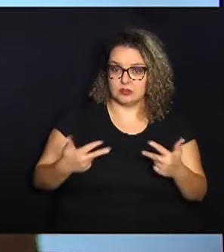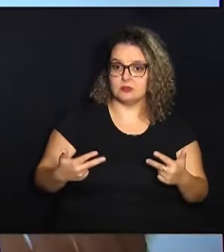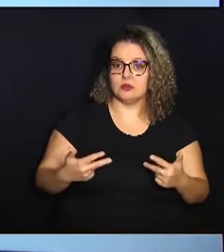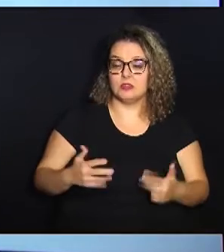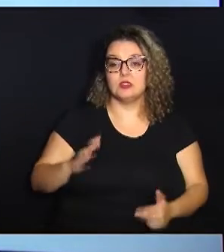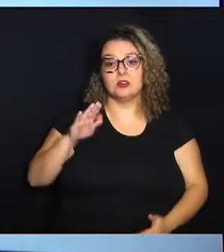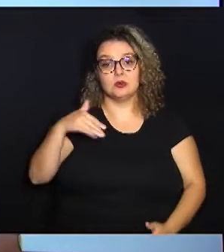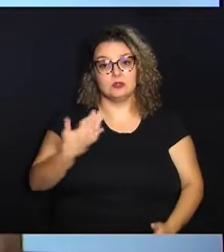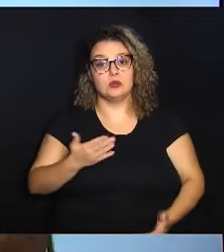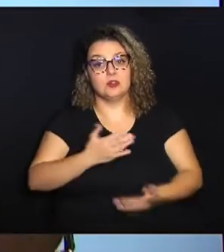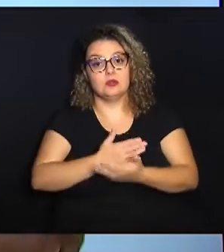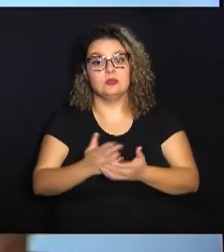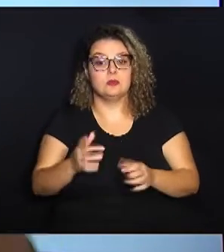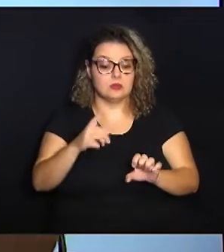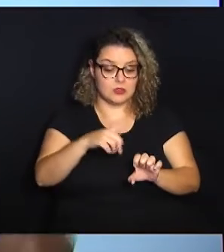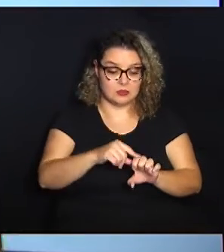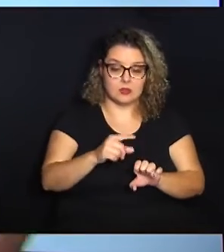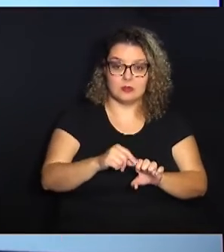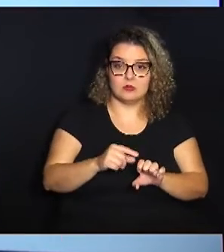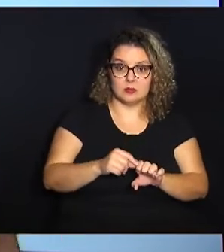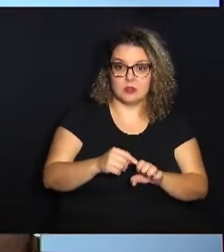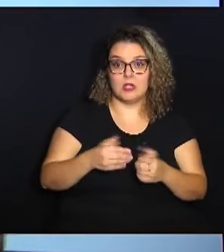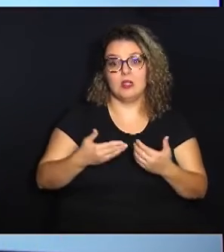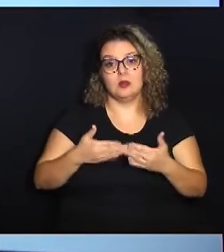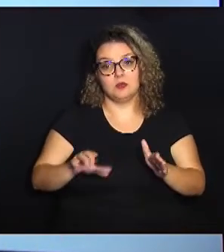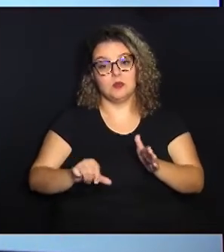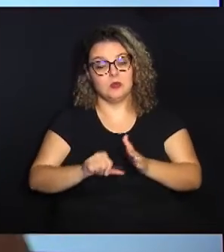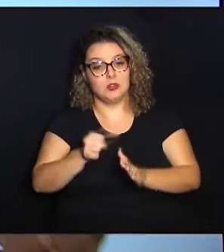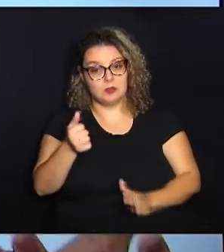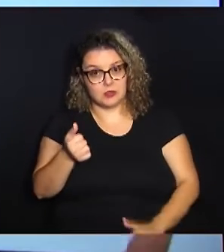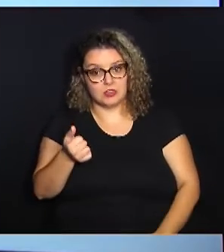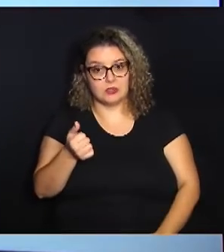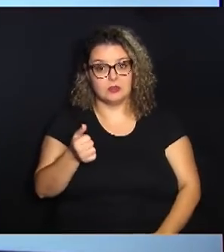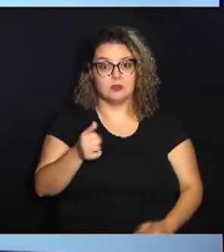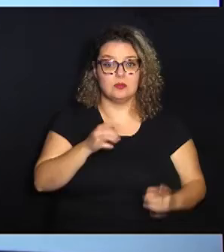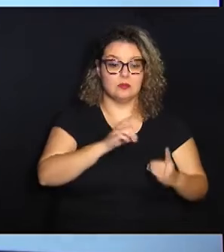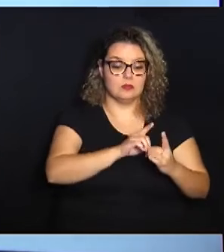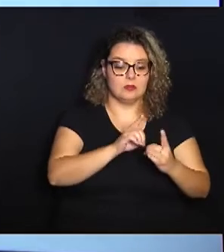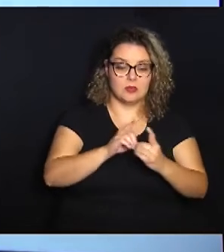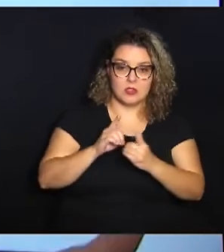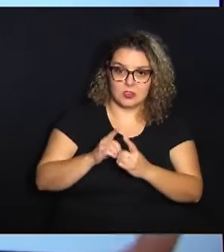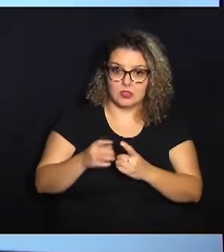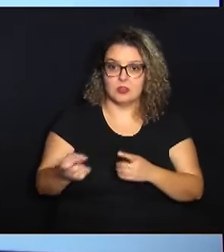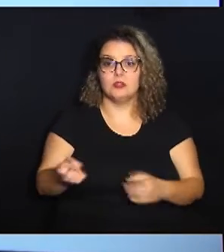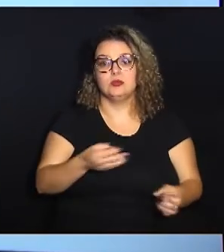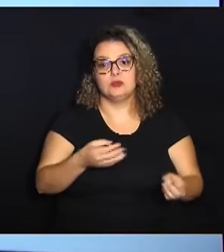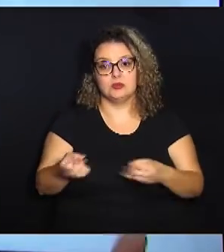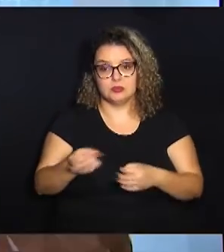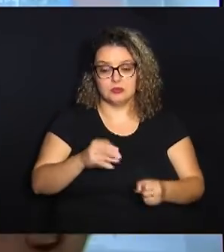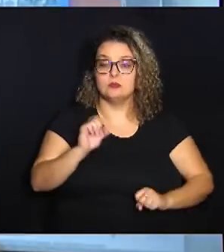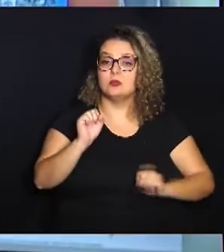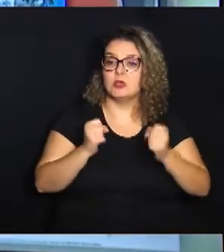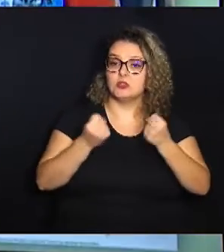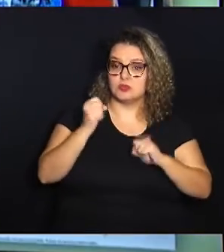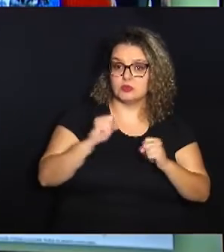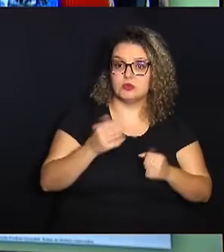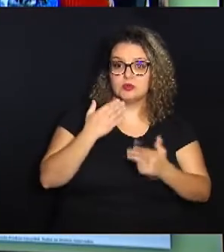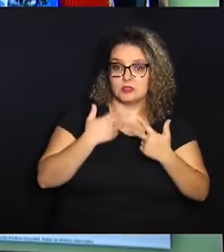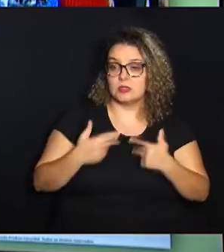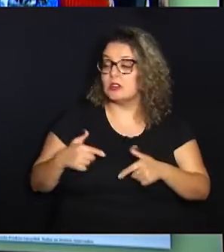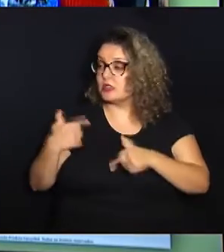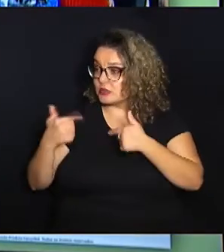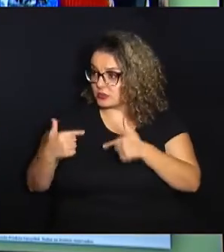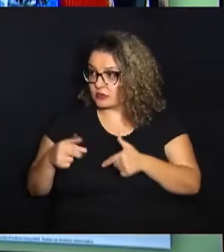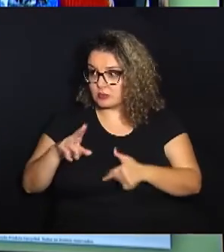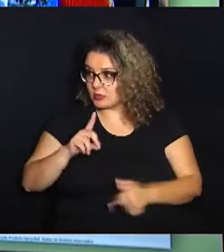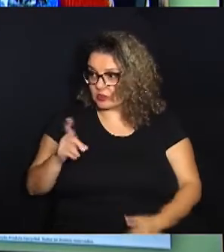e quando comecei a empreender, abrimos primeiramente uma consultoria de inovação para a indústria de alimentos. Isso trabalhando